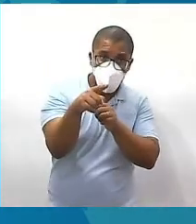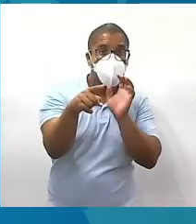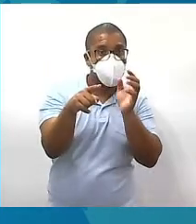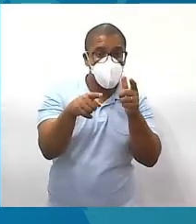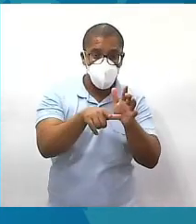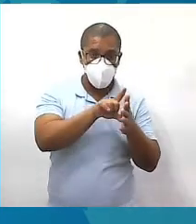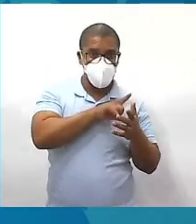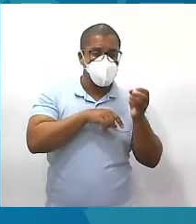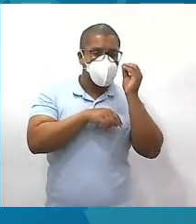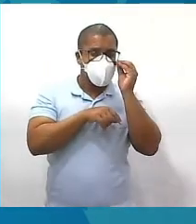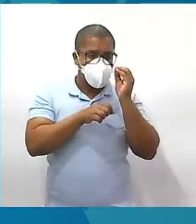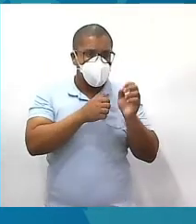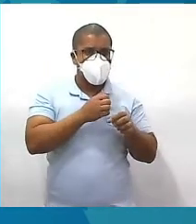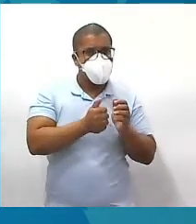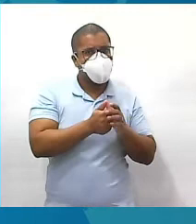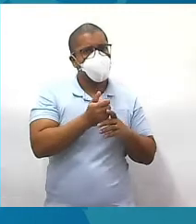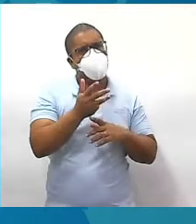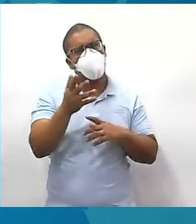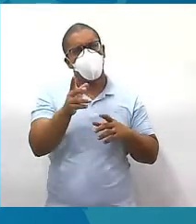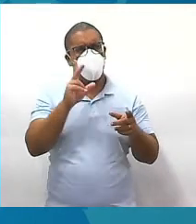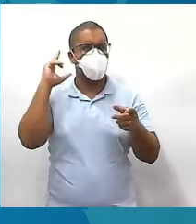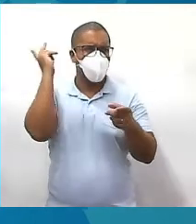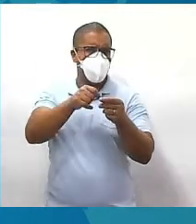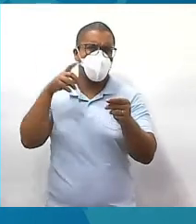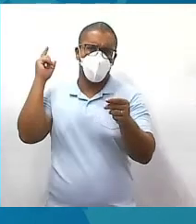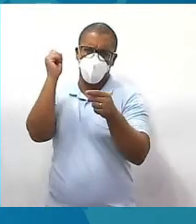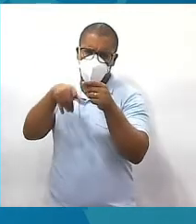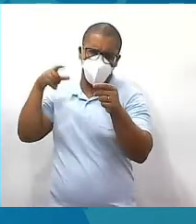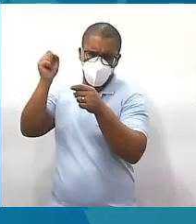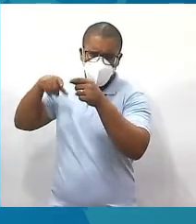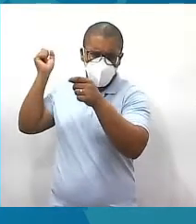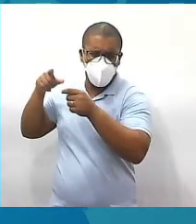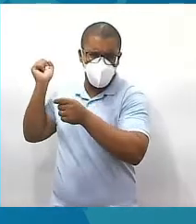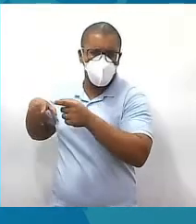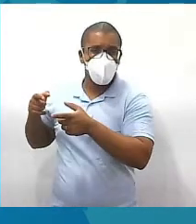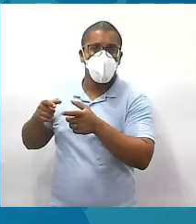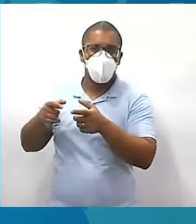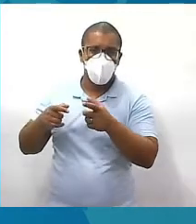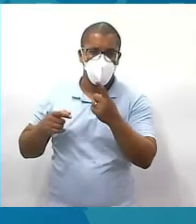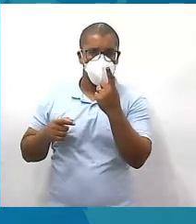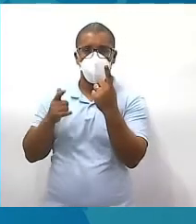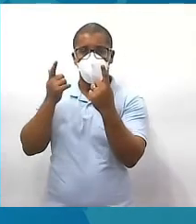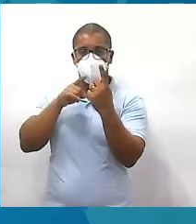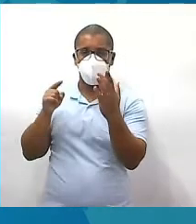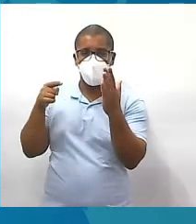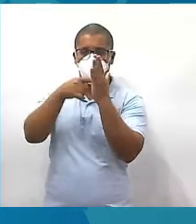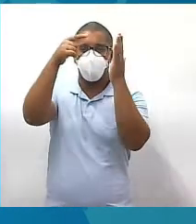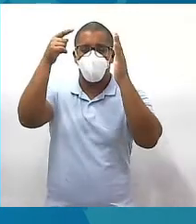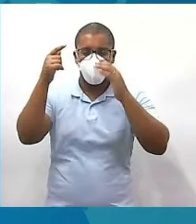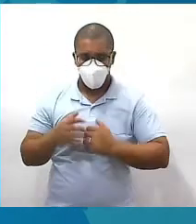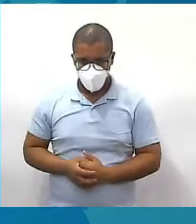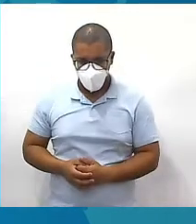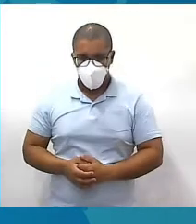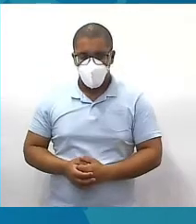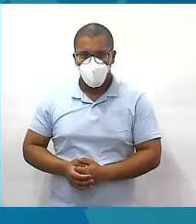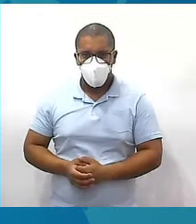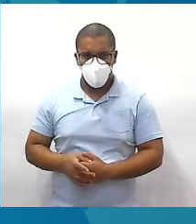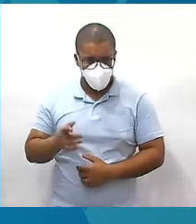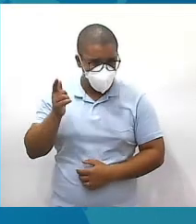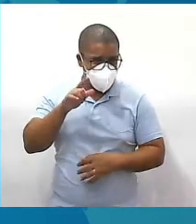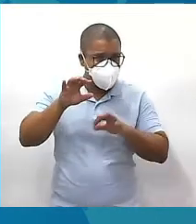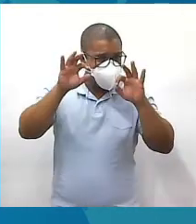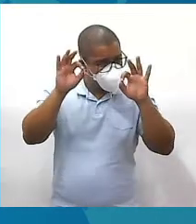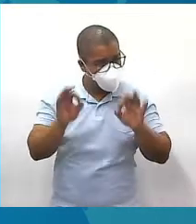várias tentativas. Ele pelo menos conseguiu acertar uma, tá bom? Então vamos seguir agora. A flecha acertou no centro